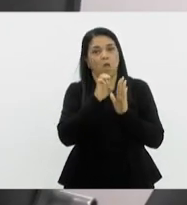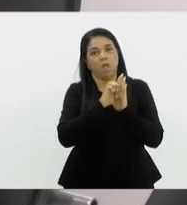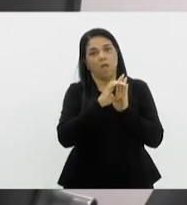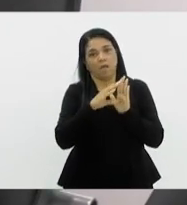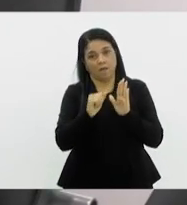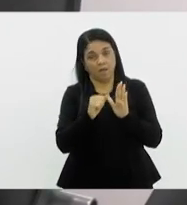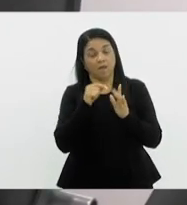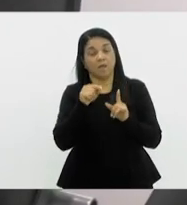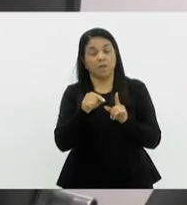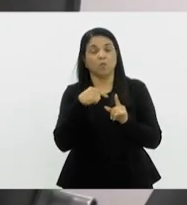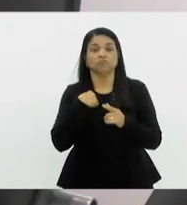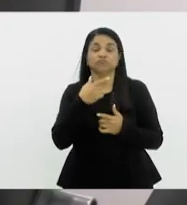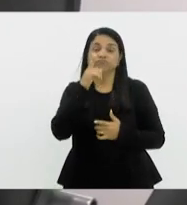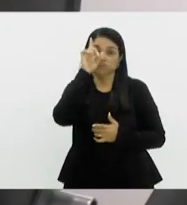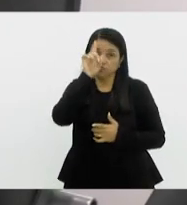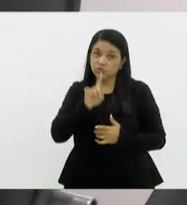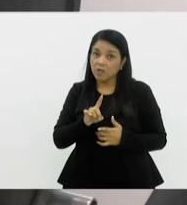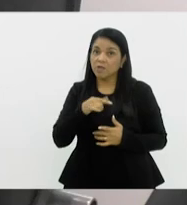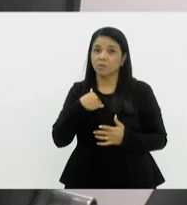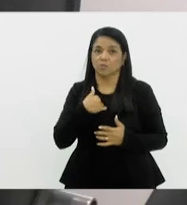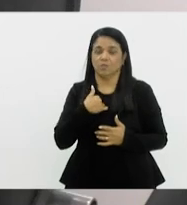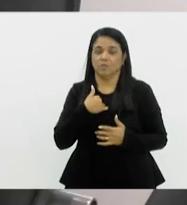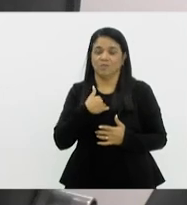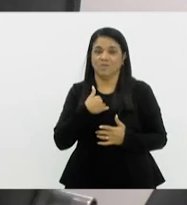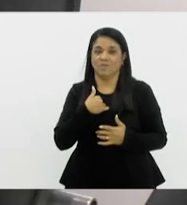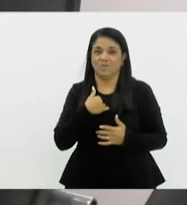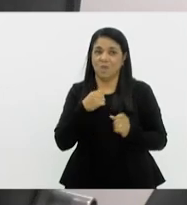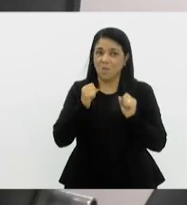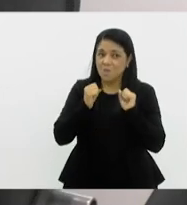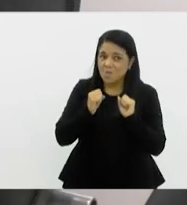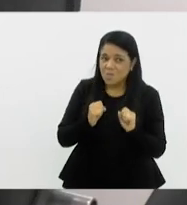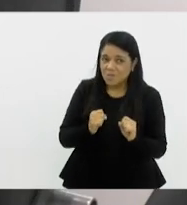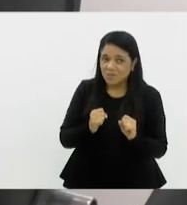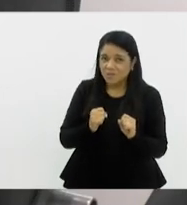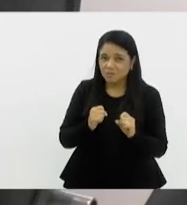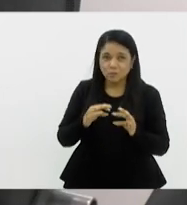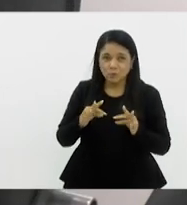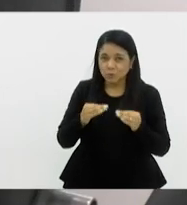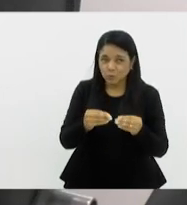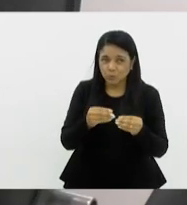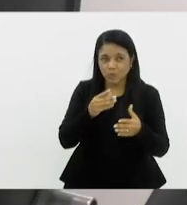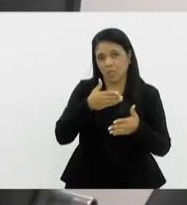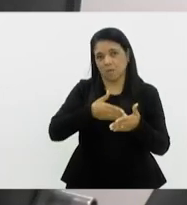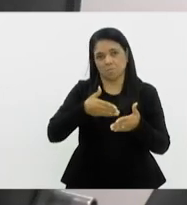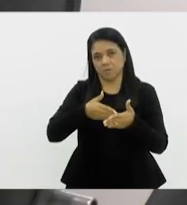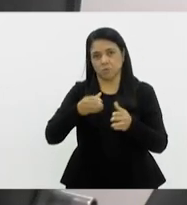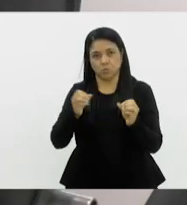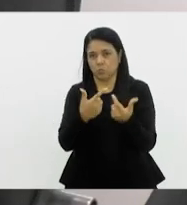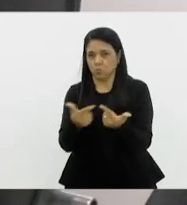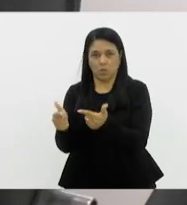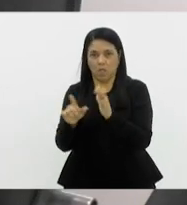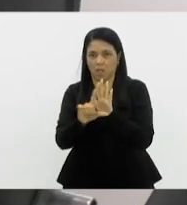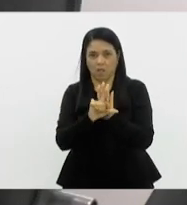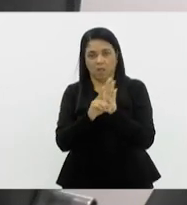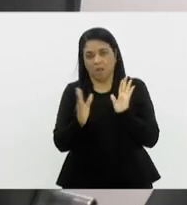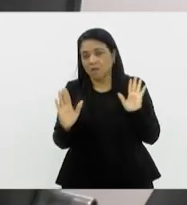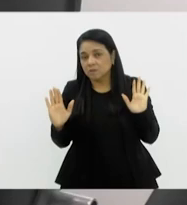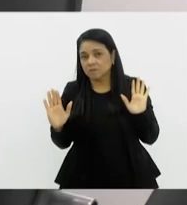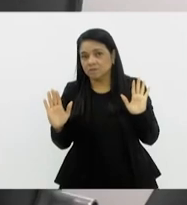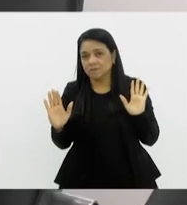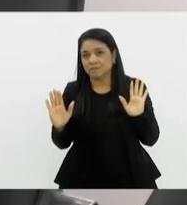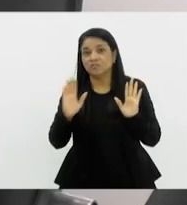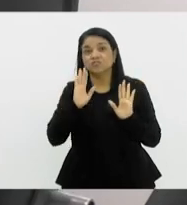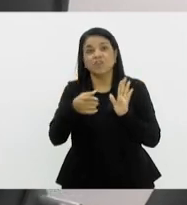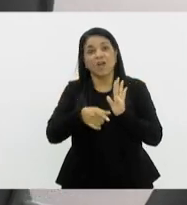do direito que nós podemos tudo aquilo que não é impedido pela legislação. Na realidade, já existe